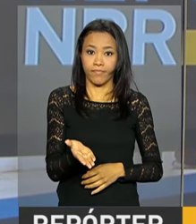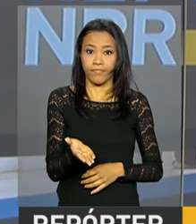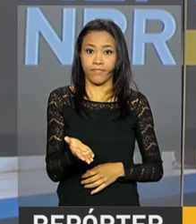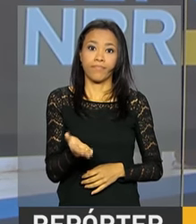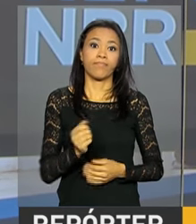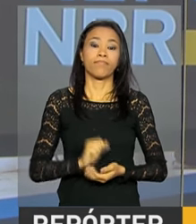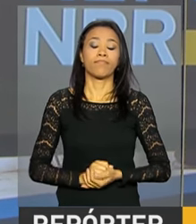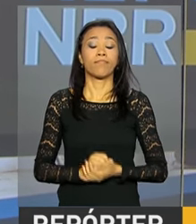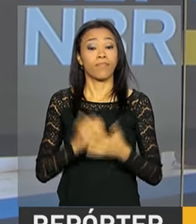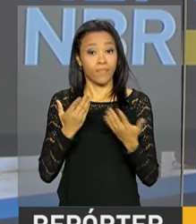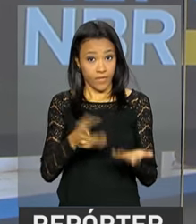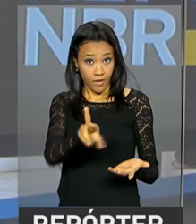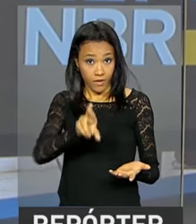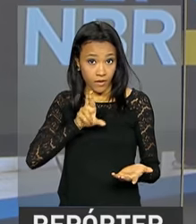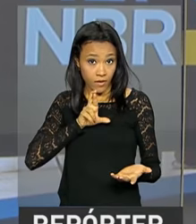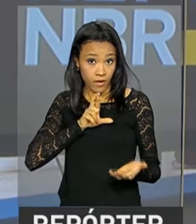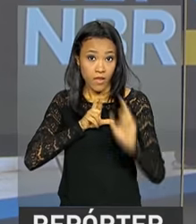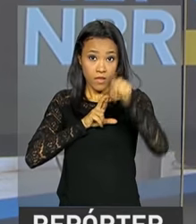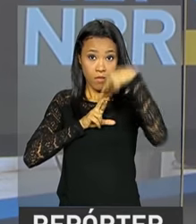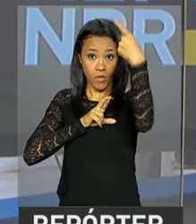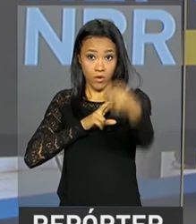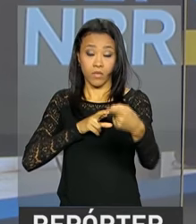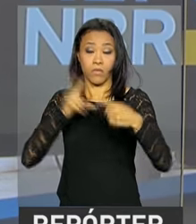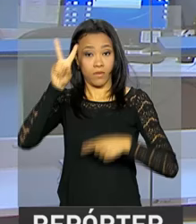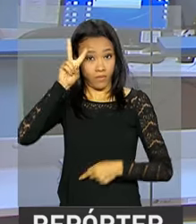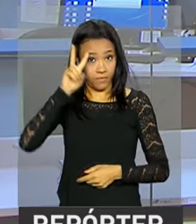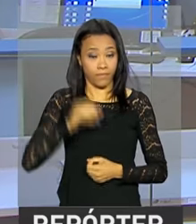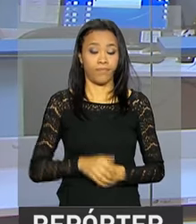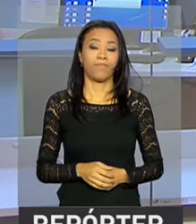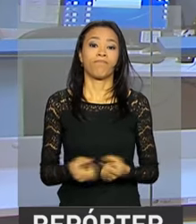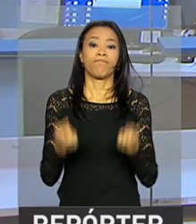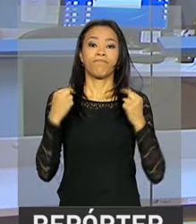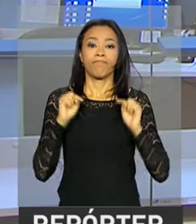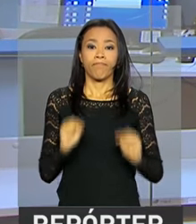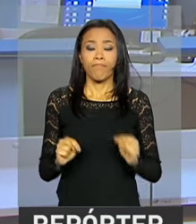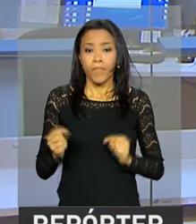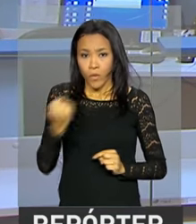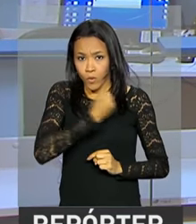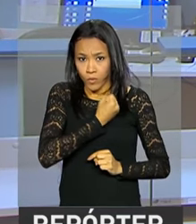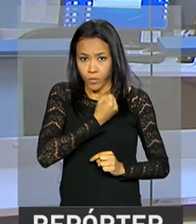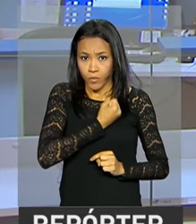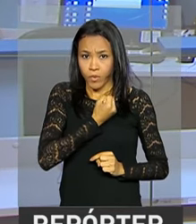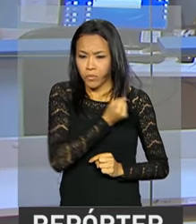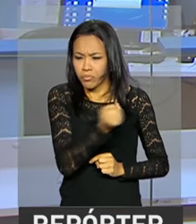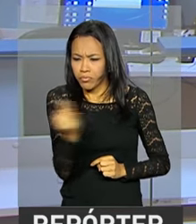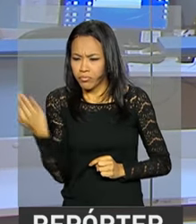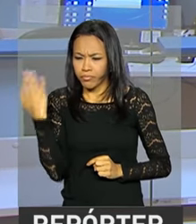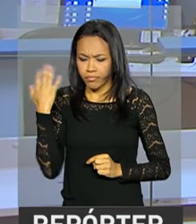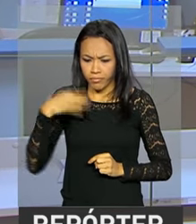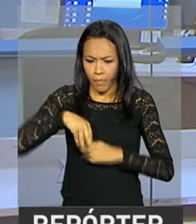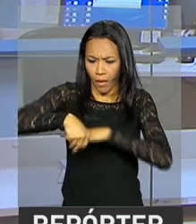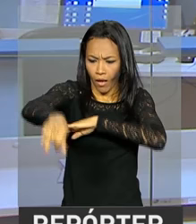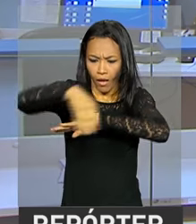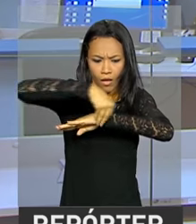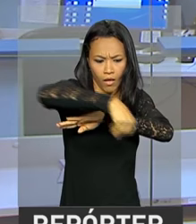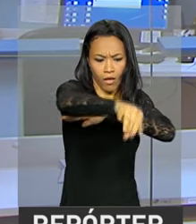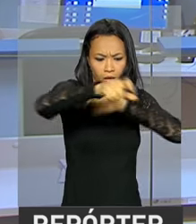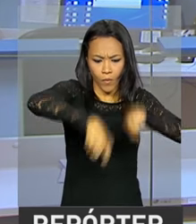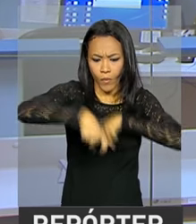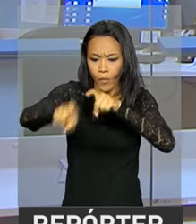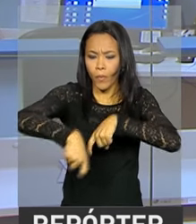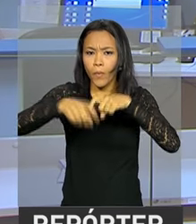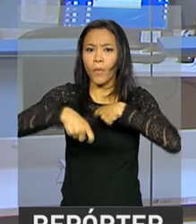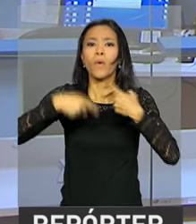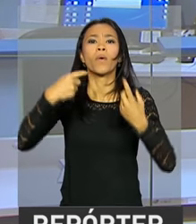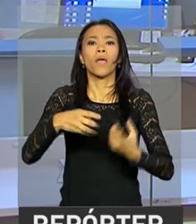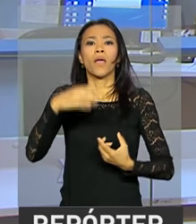prouni.me, o resultado sai na próxima segunda-feira. E o número de propriedades rurais que plantam alimentos orgânicos